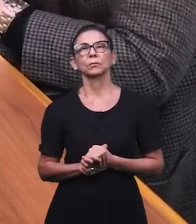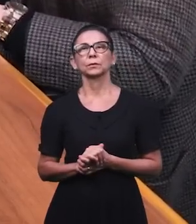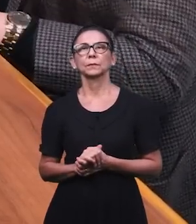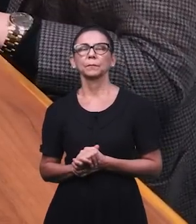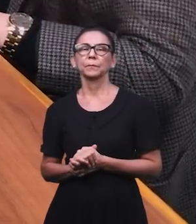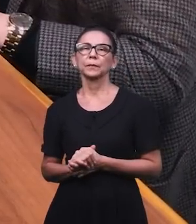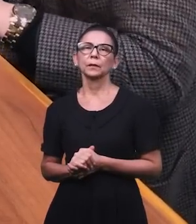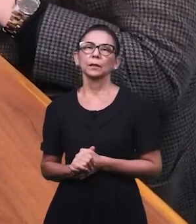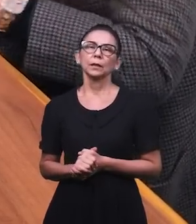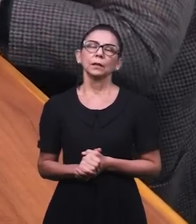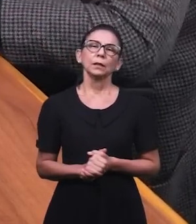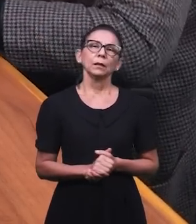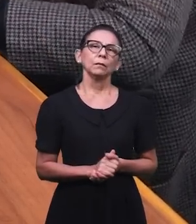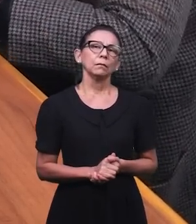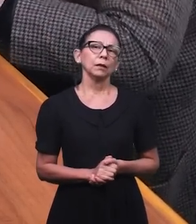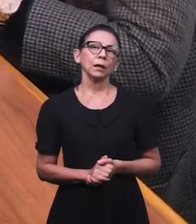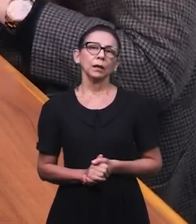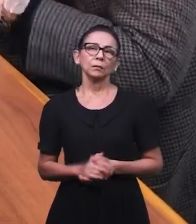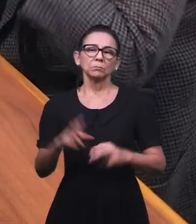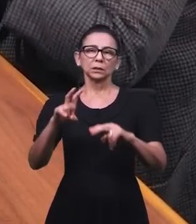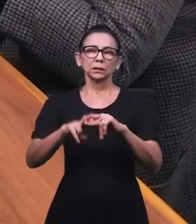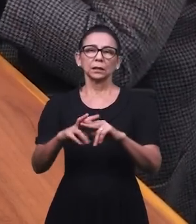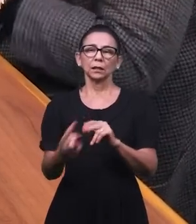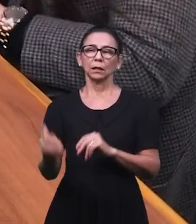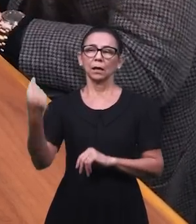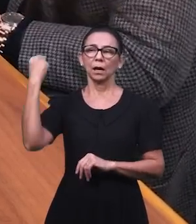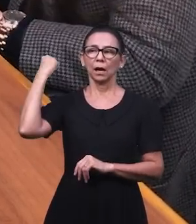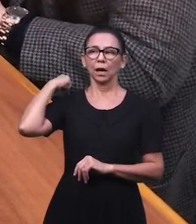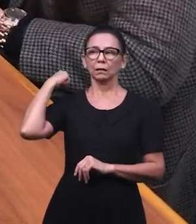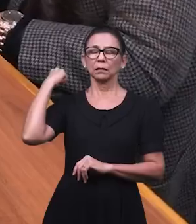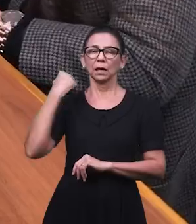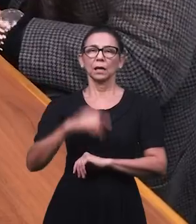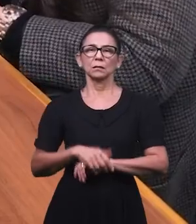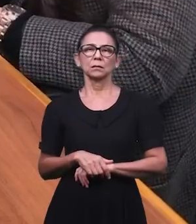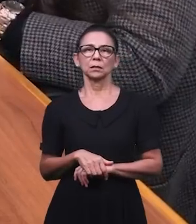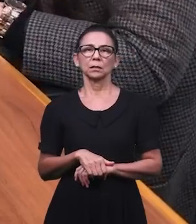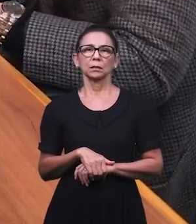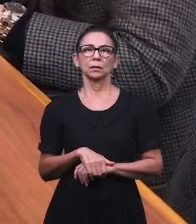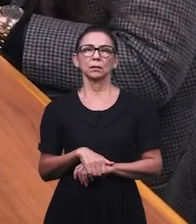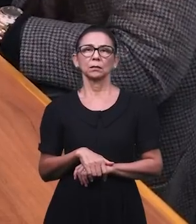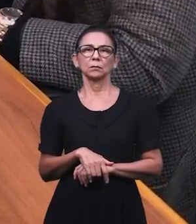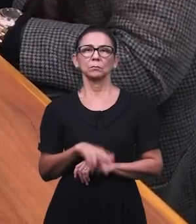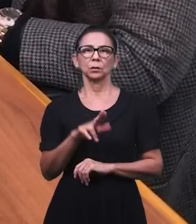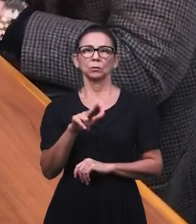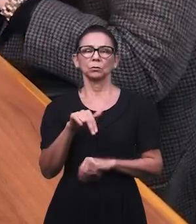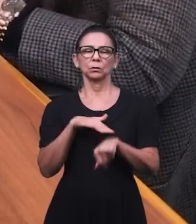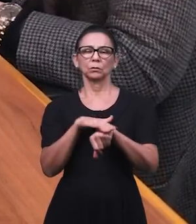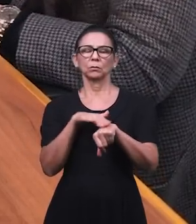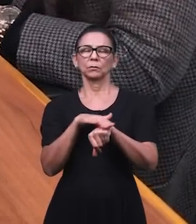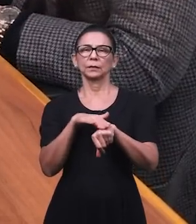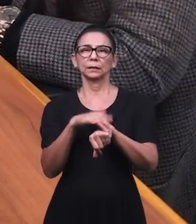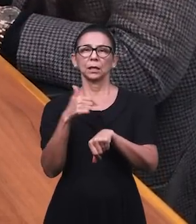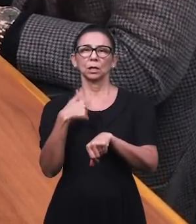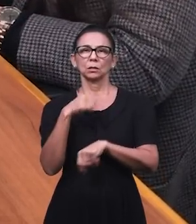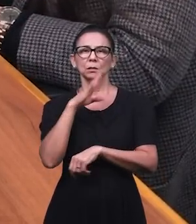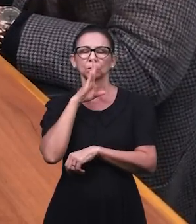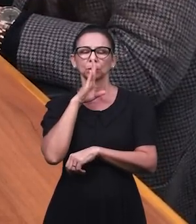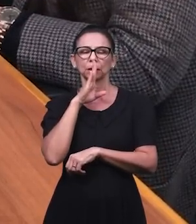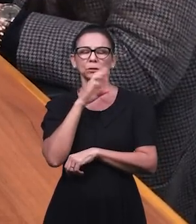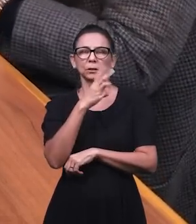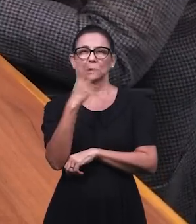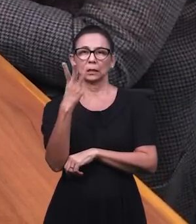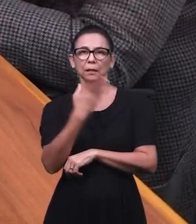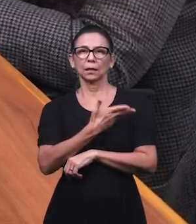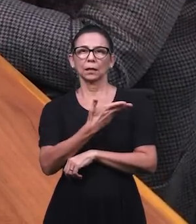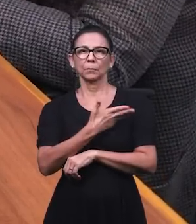vamos embora. Aí sentei na primeira fileira, atrás de mim sentou uma menina que eu não conversava dentro da sala. Eu sempre fui muito quietinha na minha turma. Eu tinha